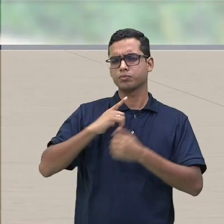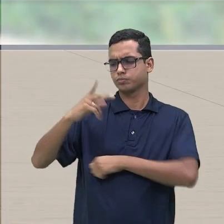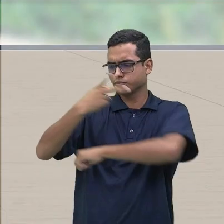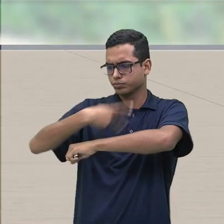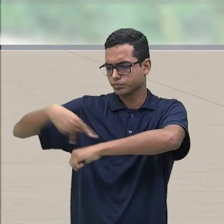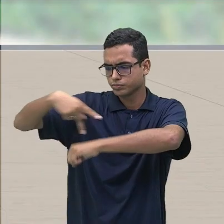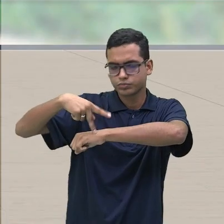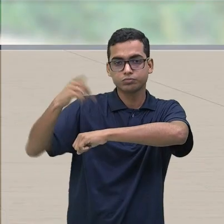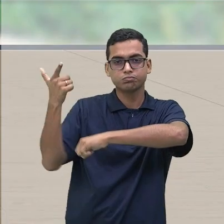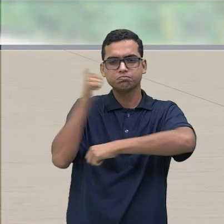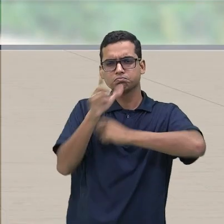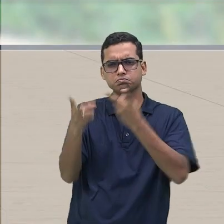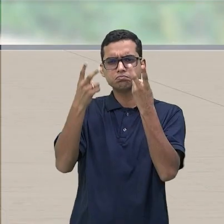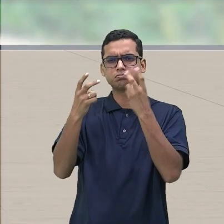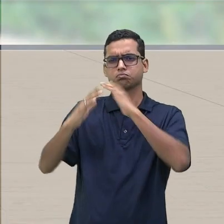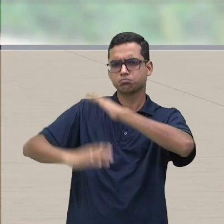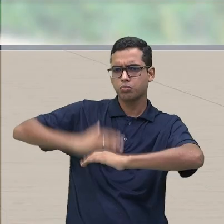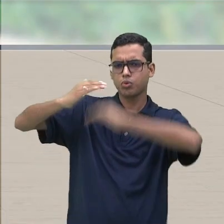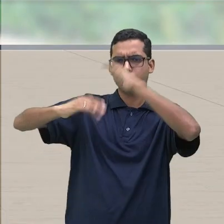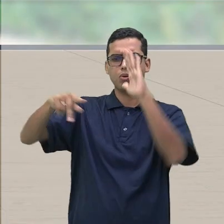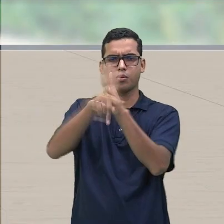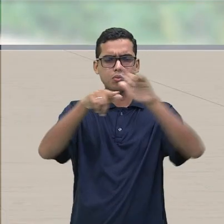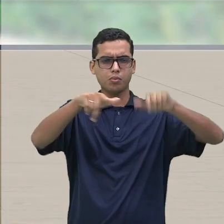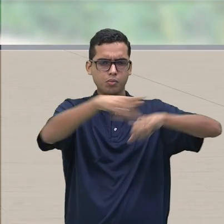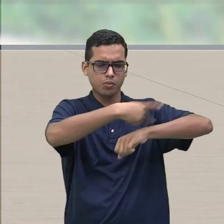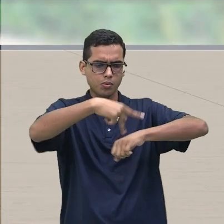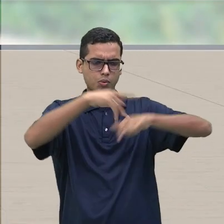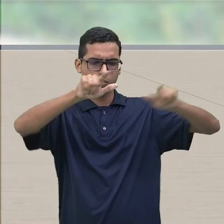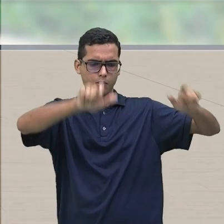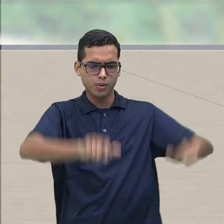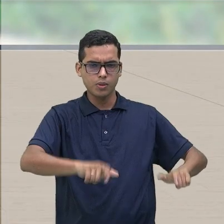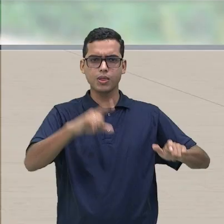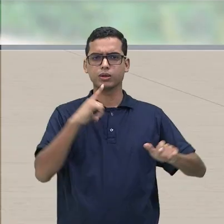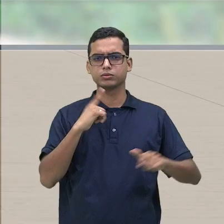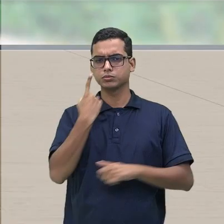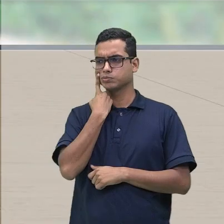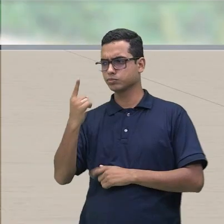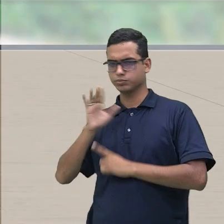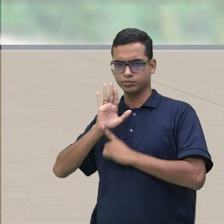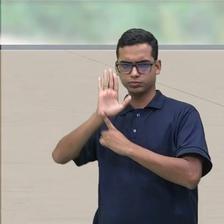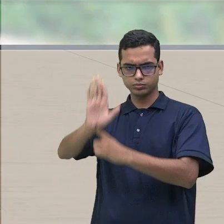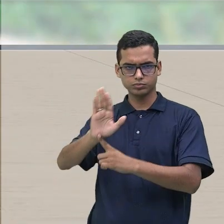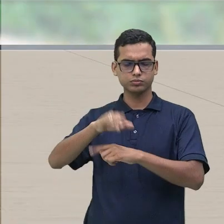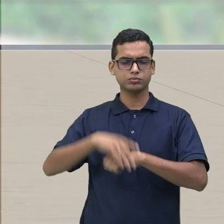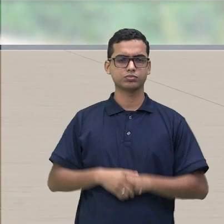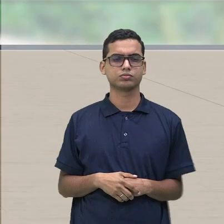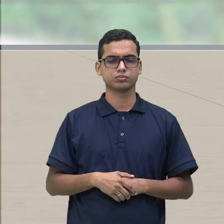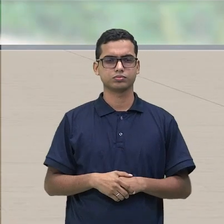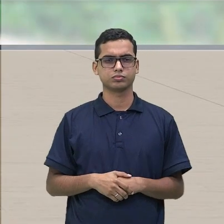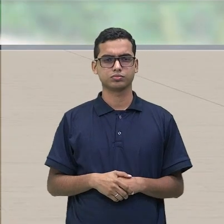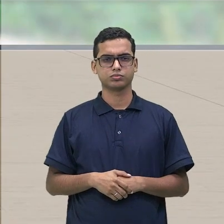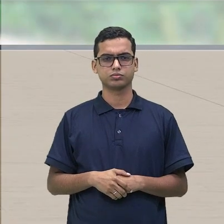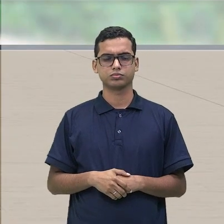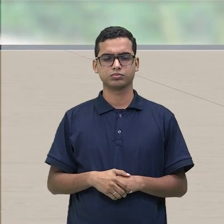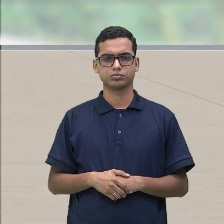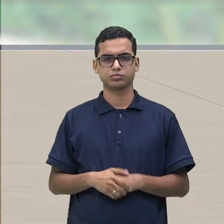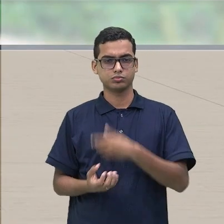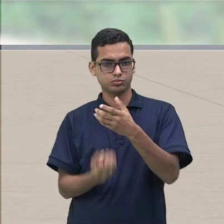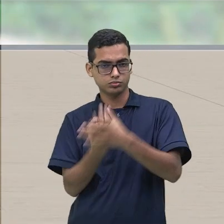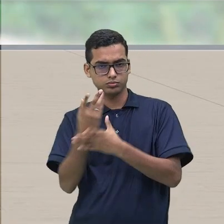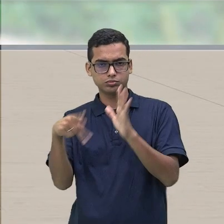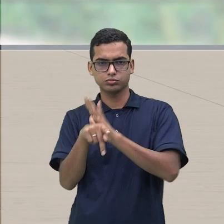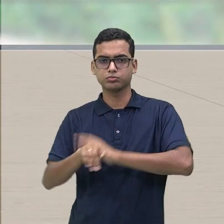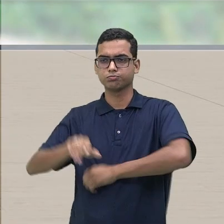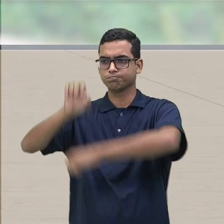o desenvolvimento também de um determinado local que vem através da formação dos estados, dos municípios,